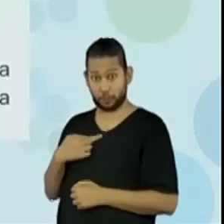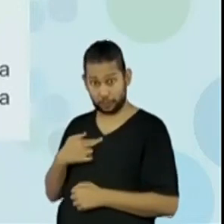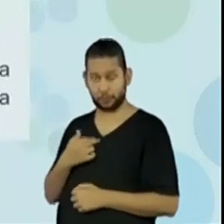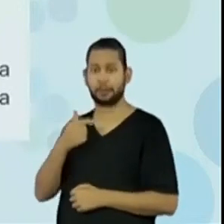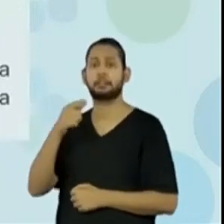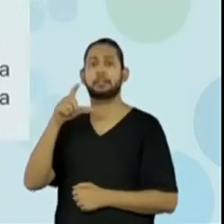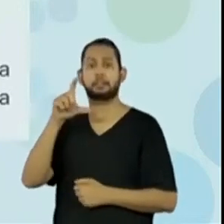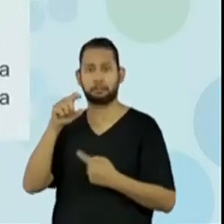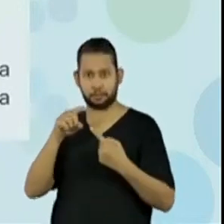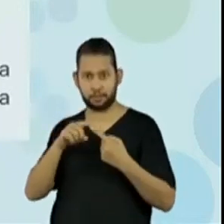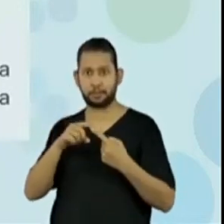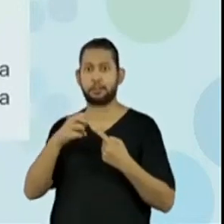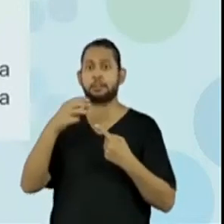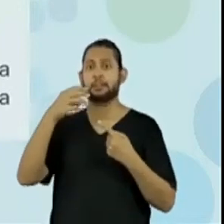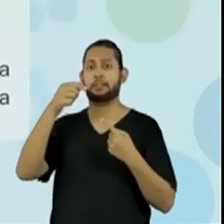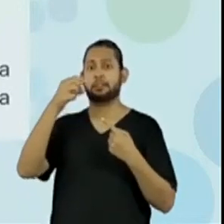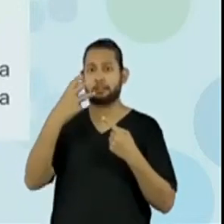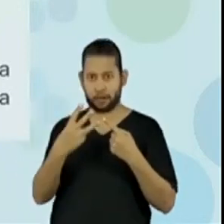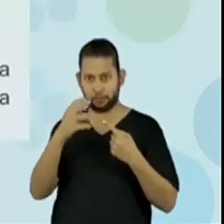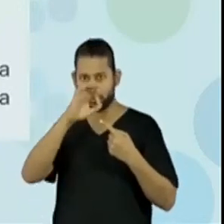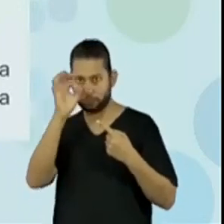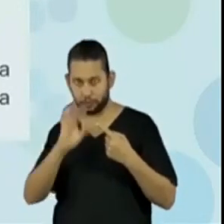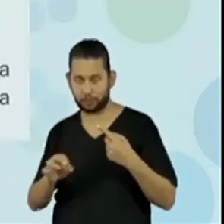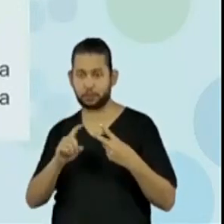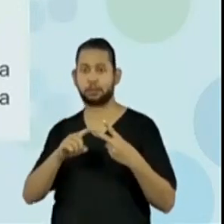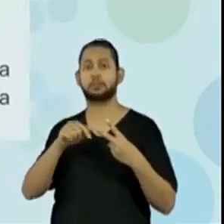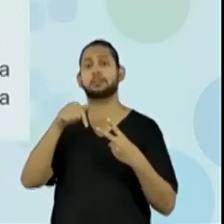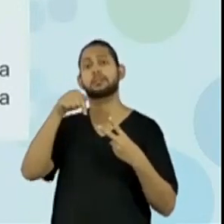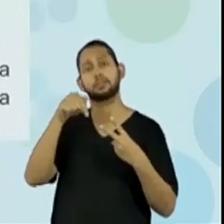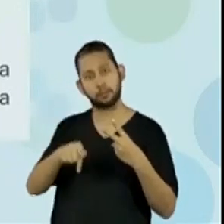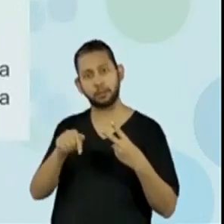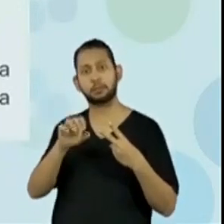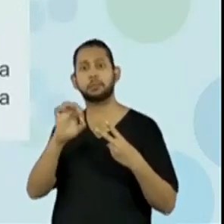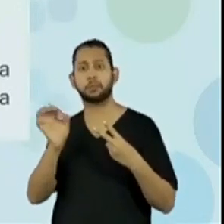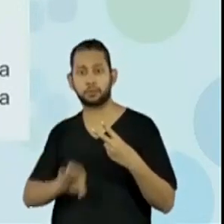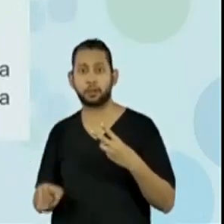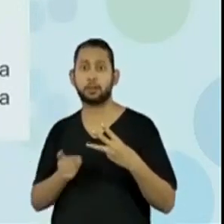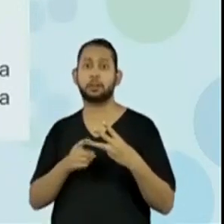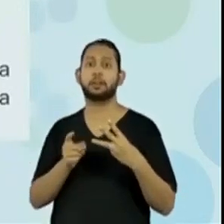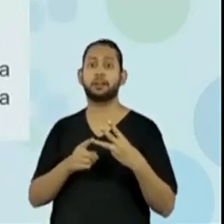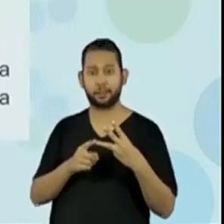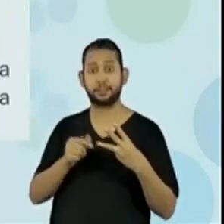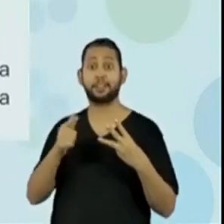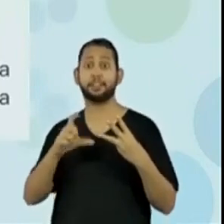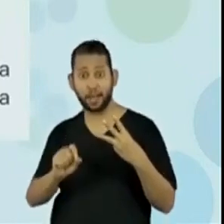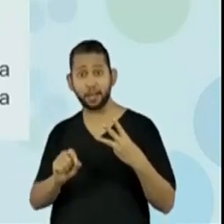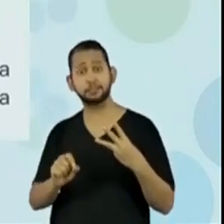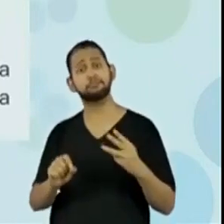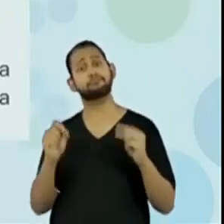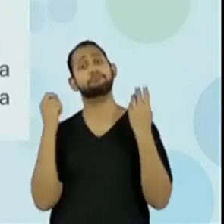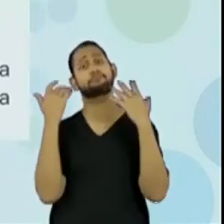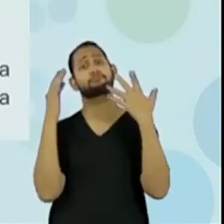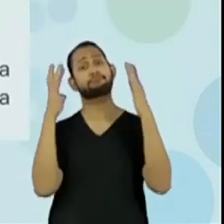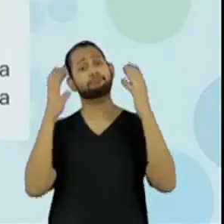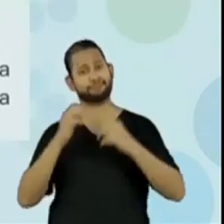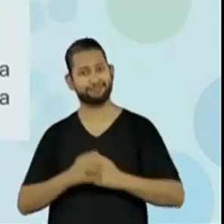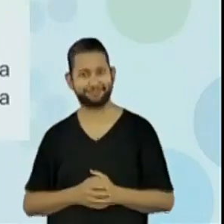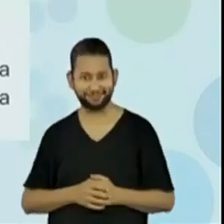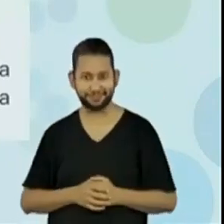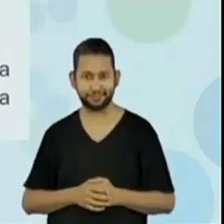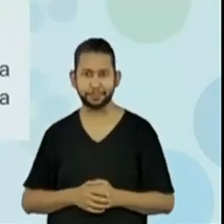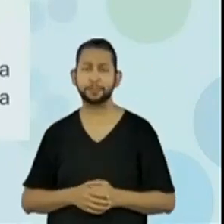informações está correto. Vamos continuar? Vamos lá?